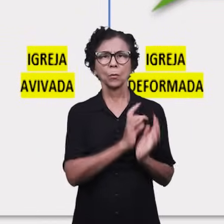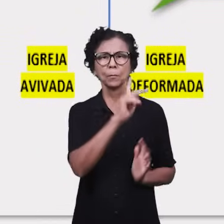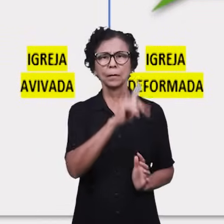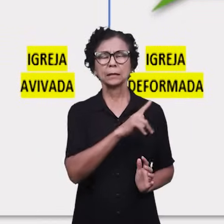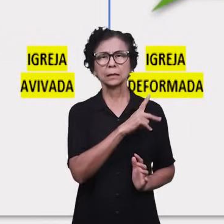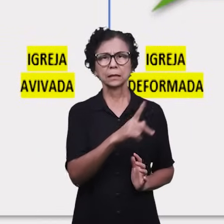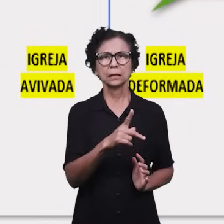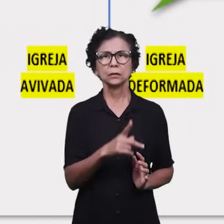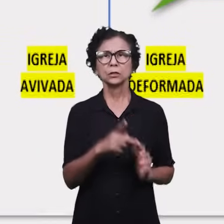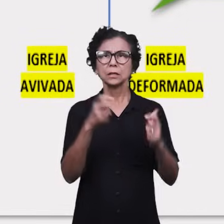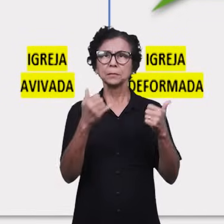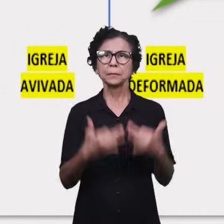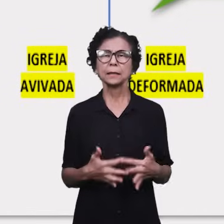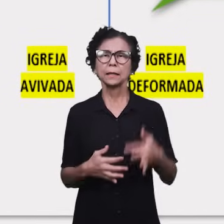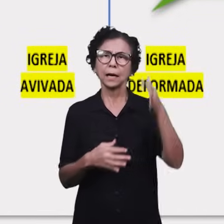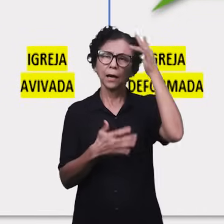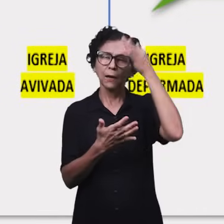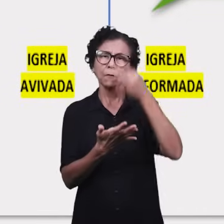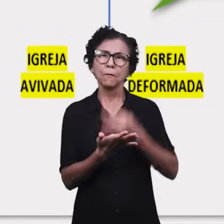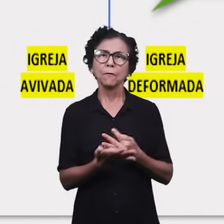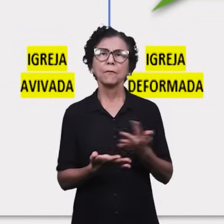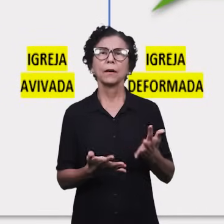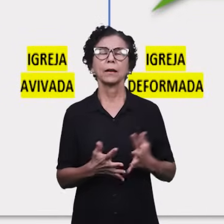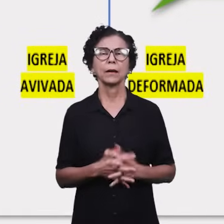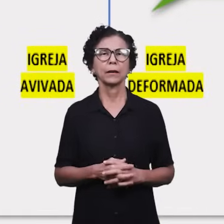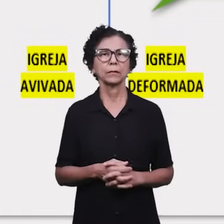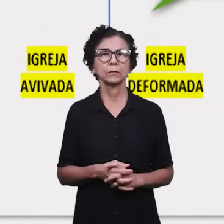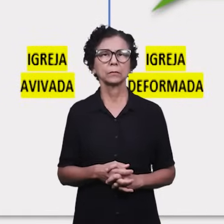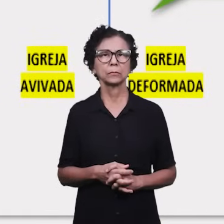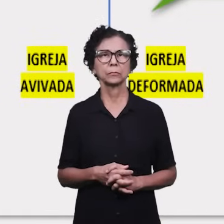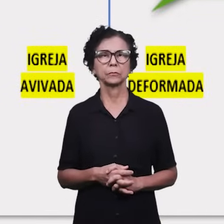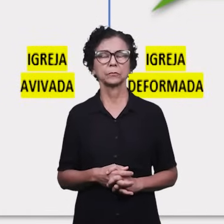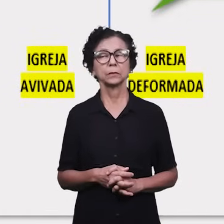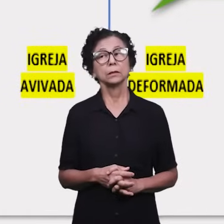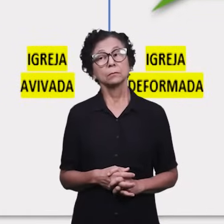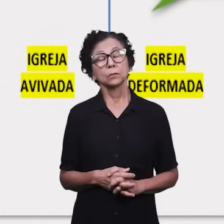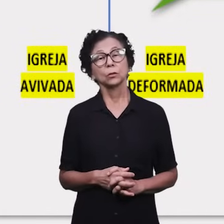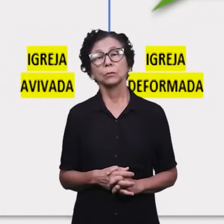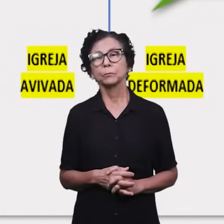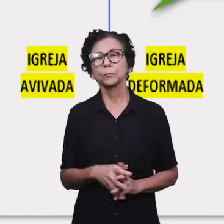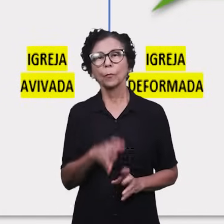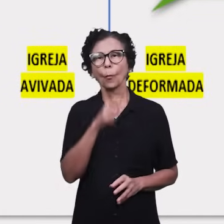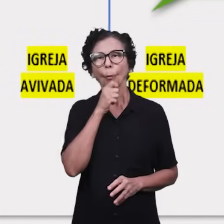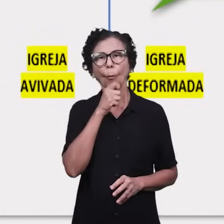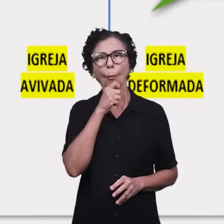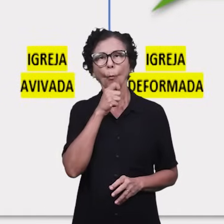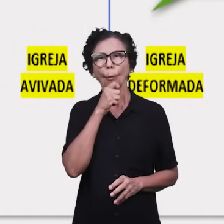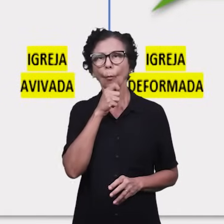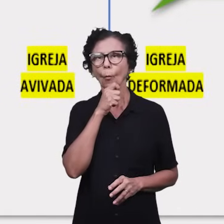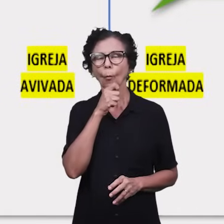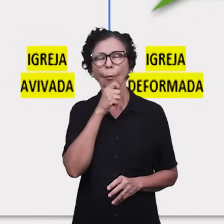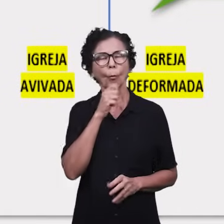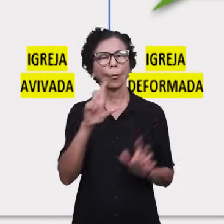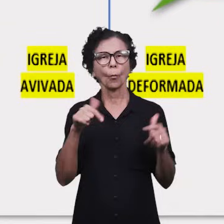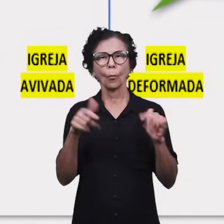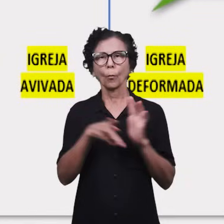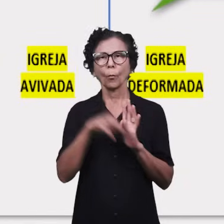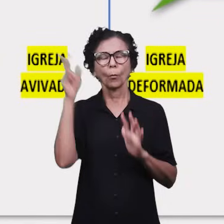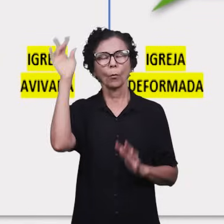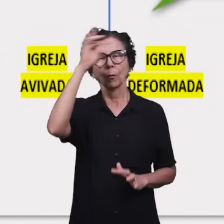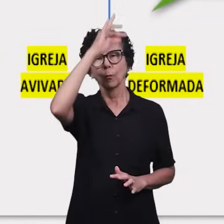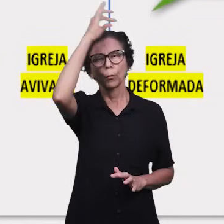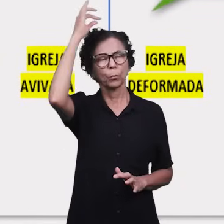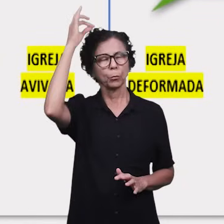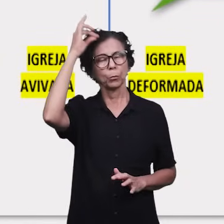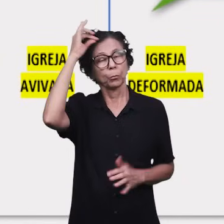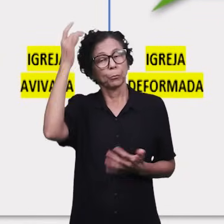patristas que queriam exatamente explicar a fé e tentar justificar a fé, como não havia uma operação do Espírito Santo. O pastor Luiz colocou muito